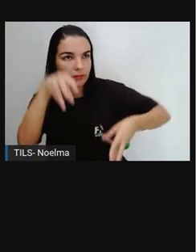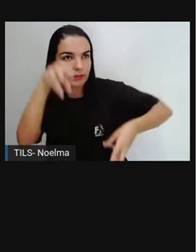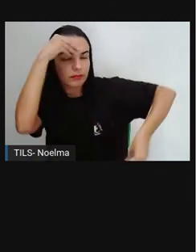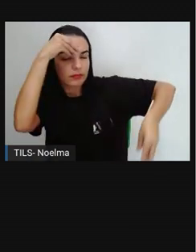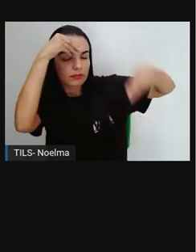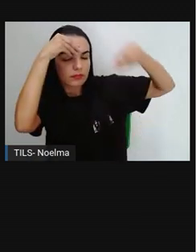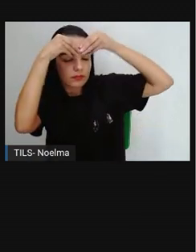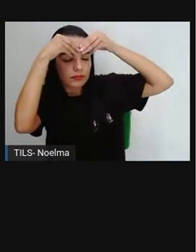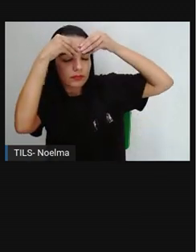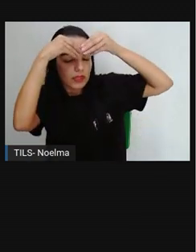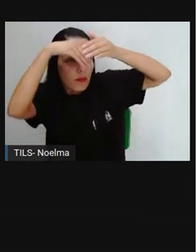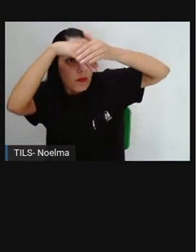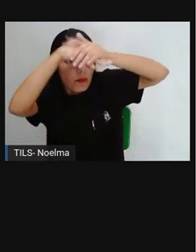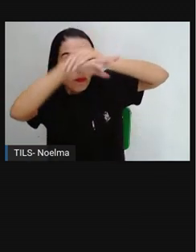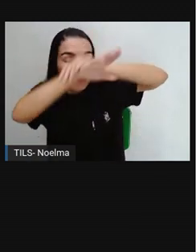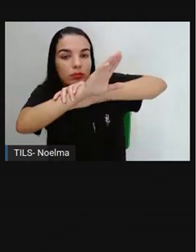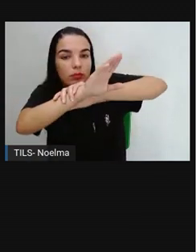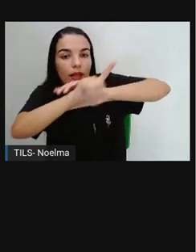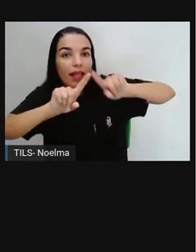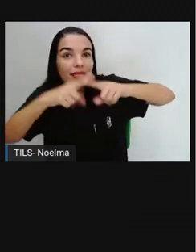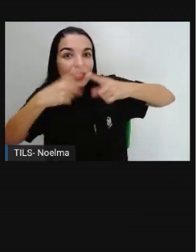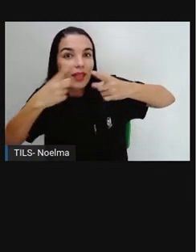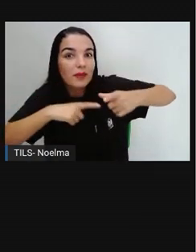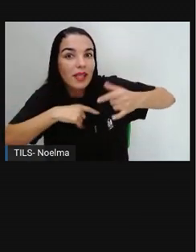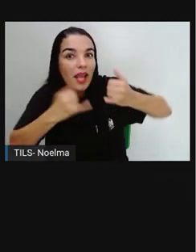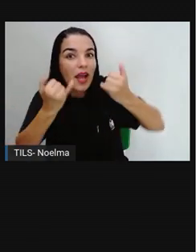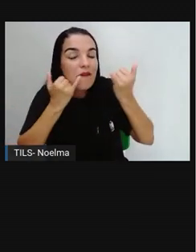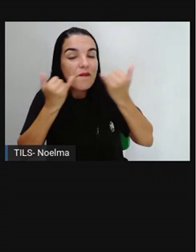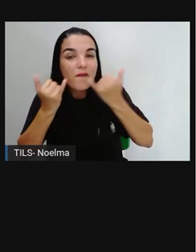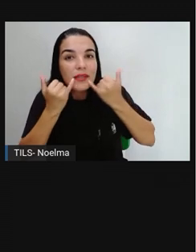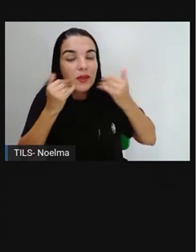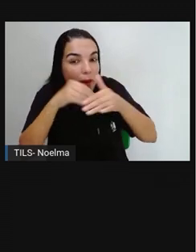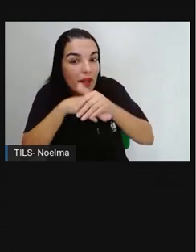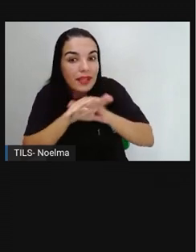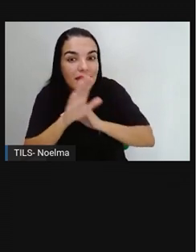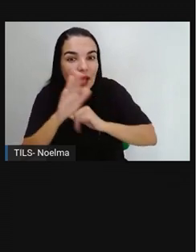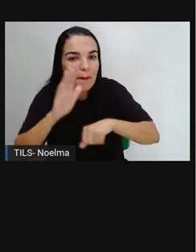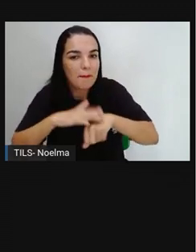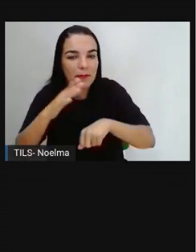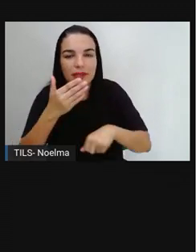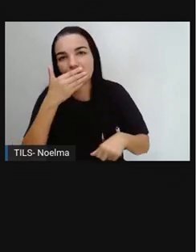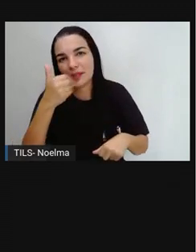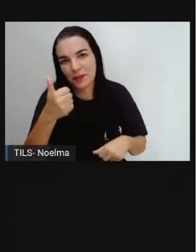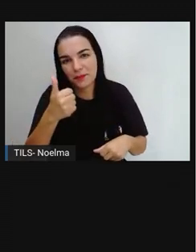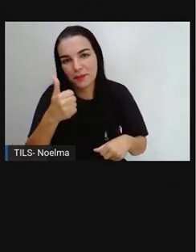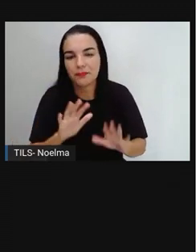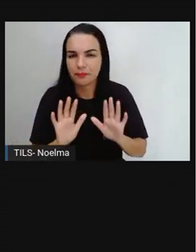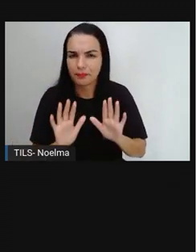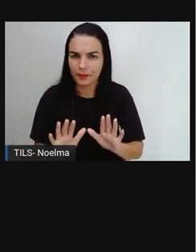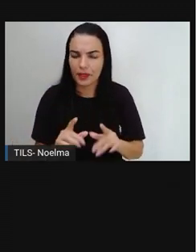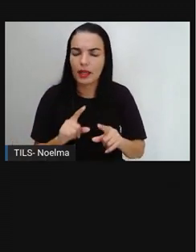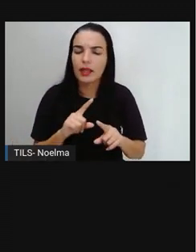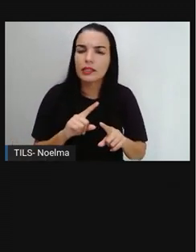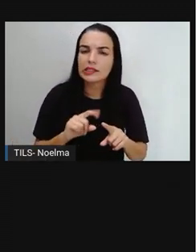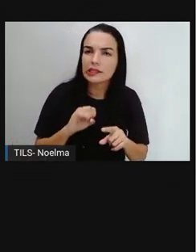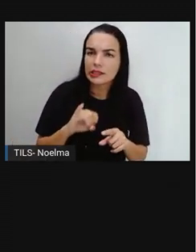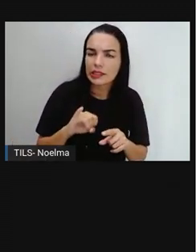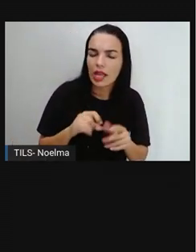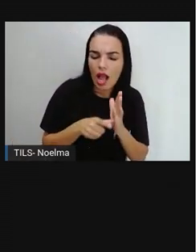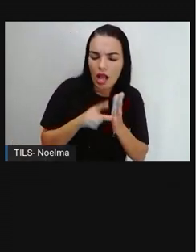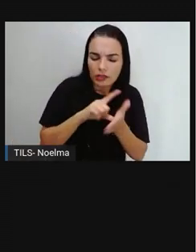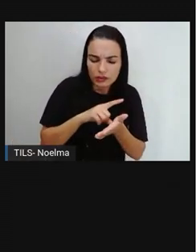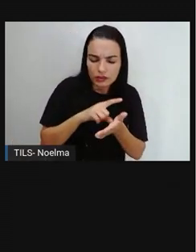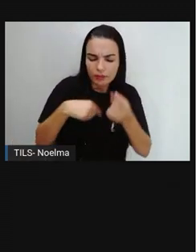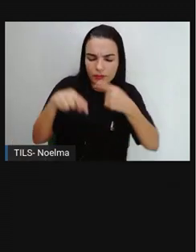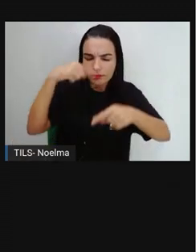com isso, a informação é processada de uma forma mais eficiente. Aliás, uma forma de antecipação é conhecida como